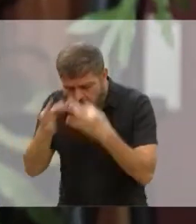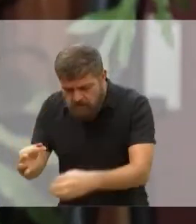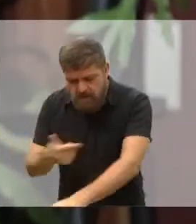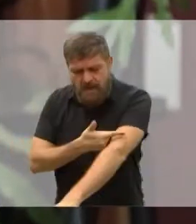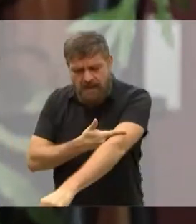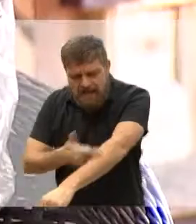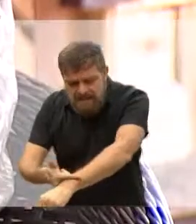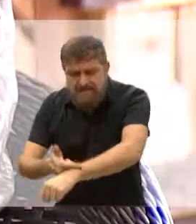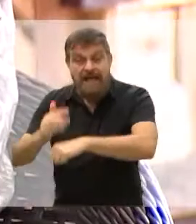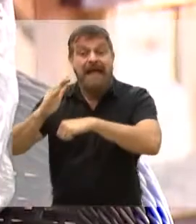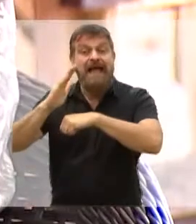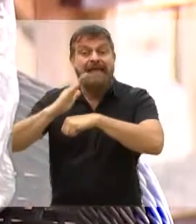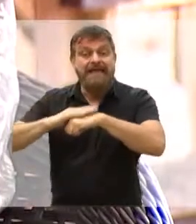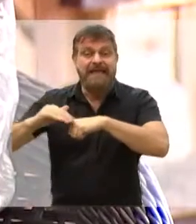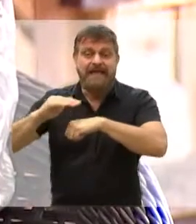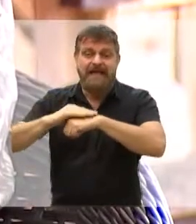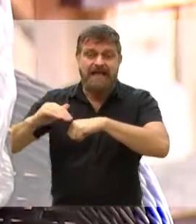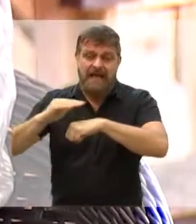e carinho.